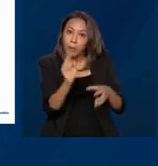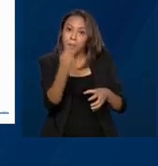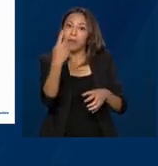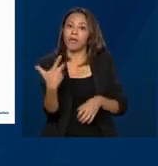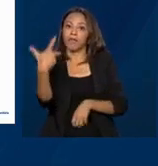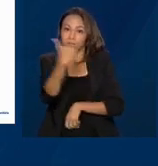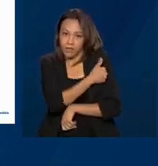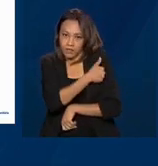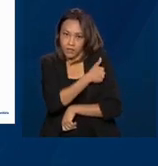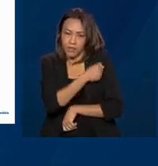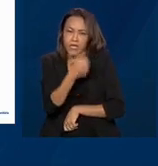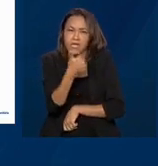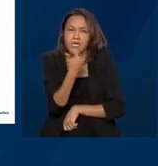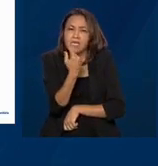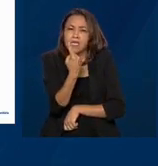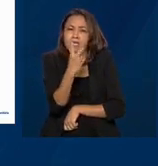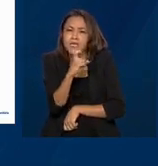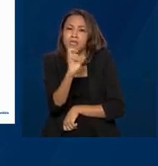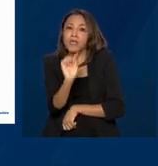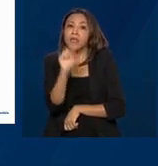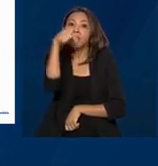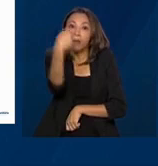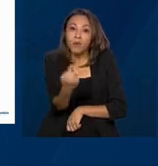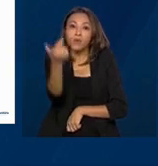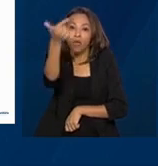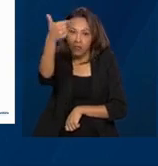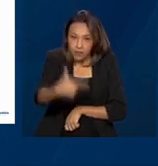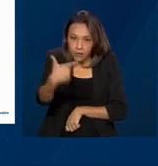dias depois tomaram a dose de reforço.